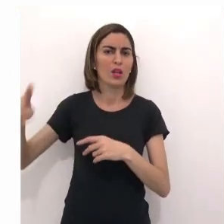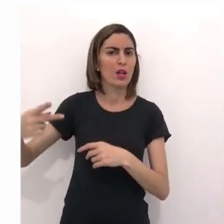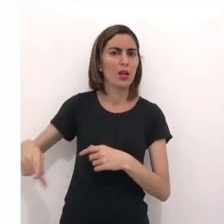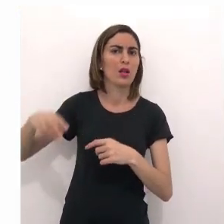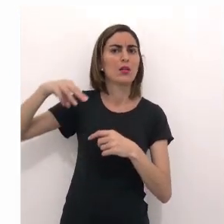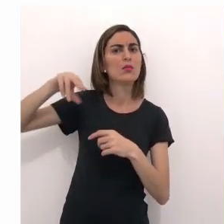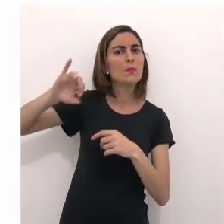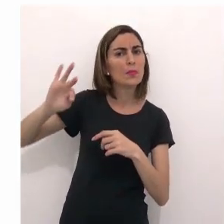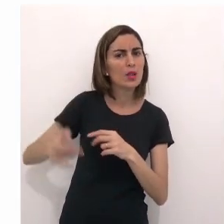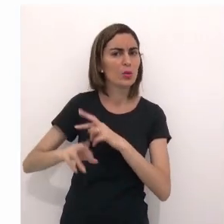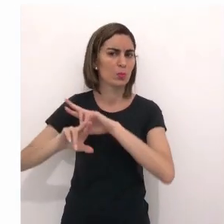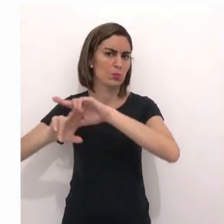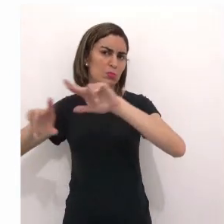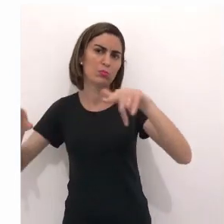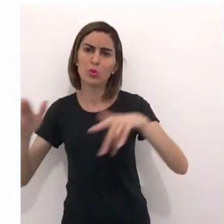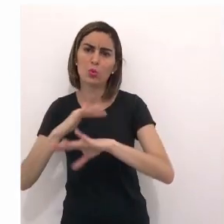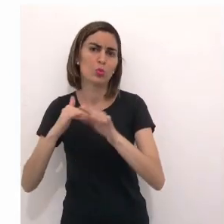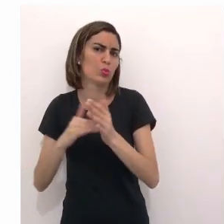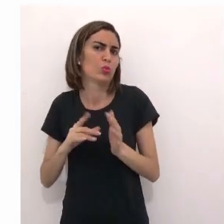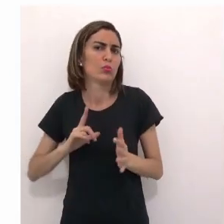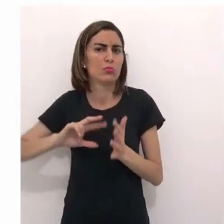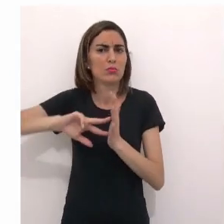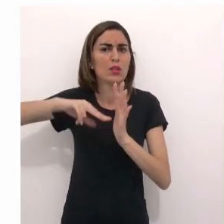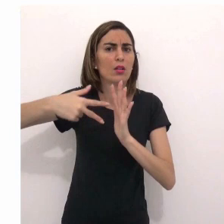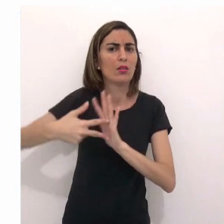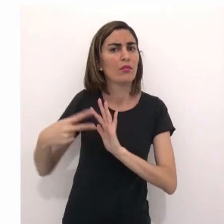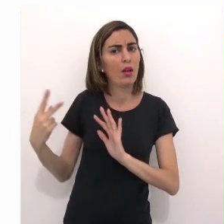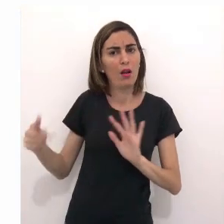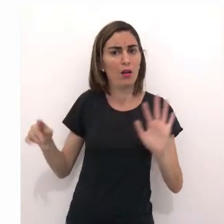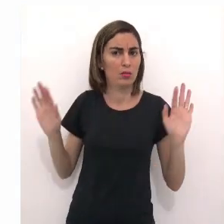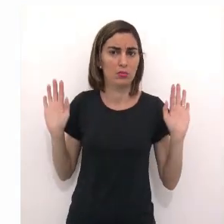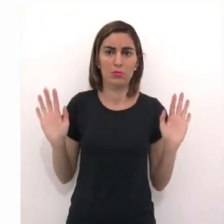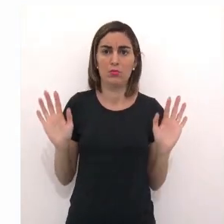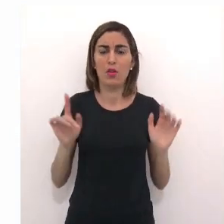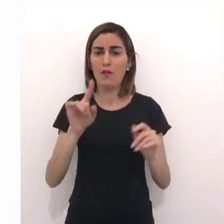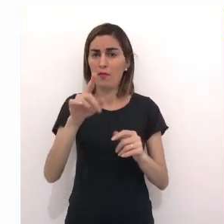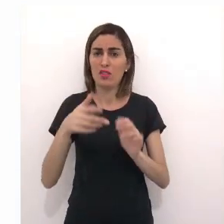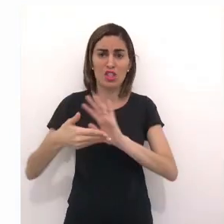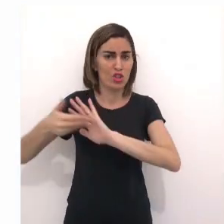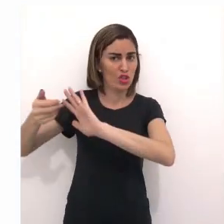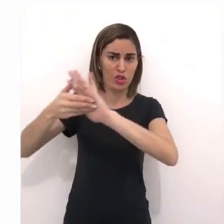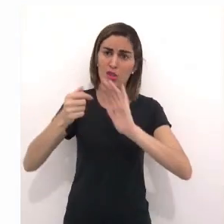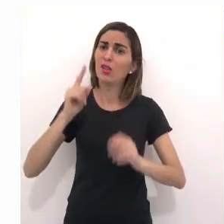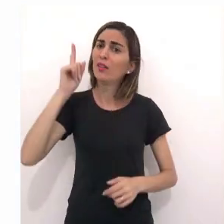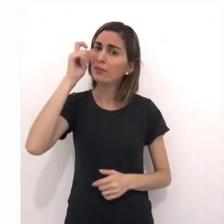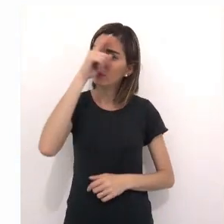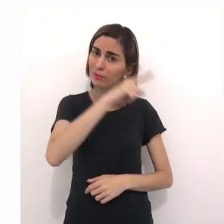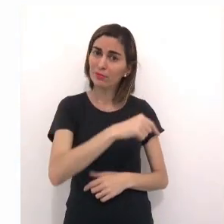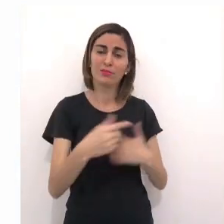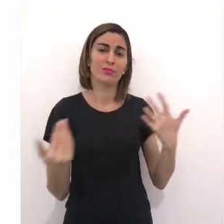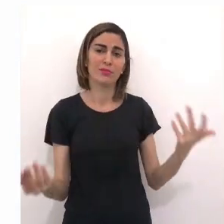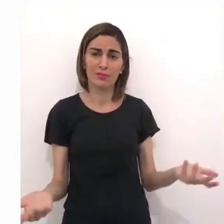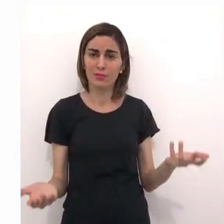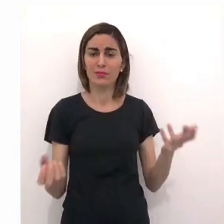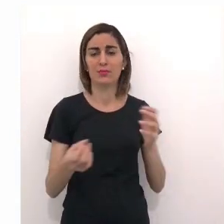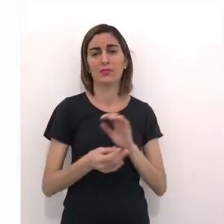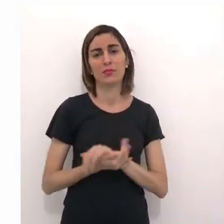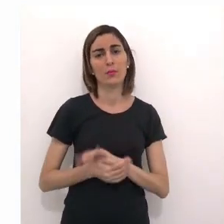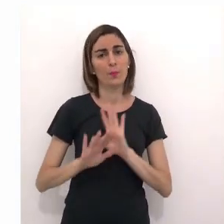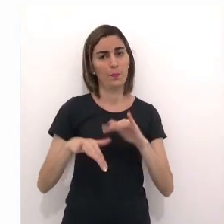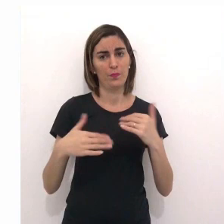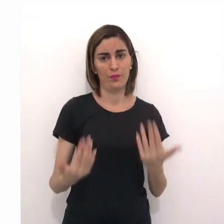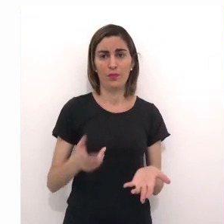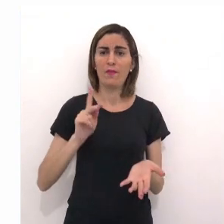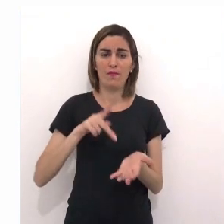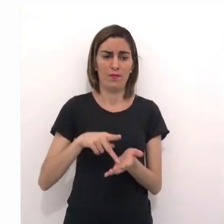tinha todo um simbolismo naquilo. Então para você desconstruir isso ficava difícil. Então o fato é que